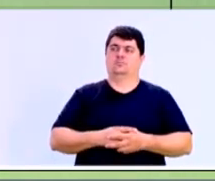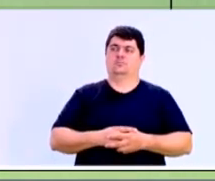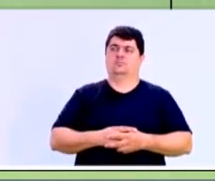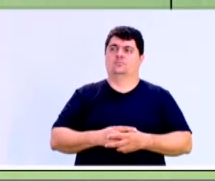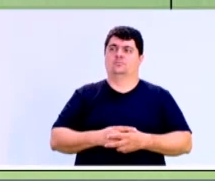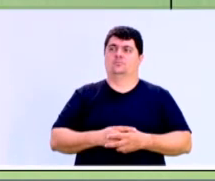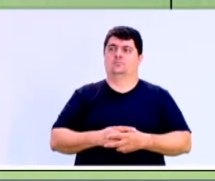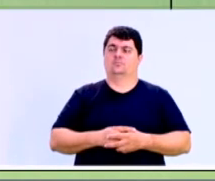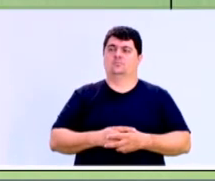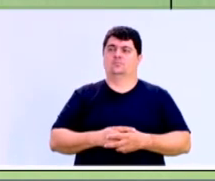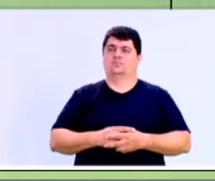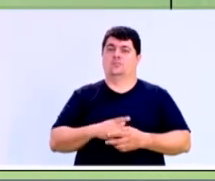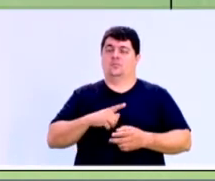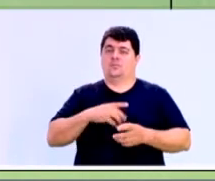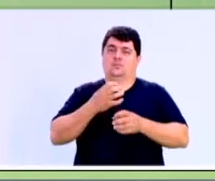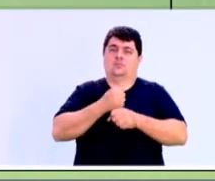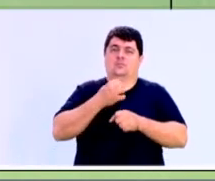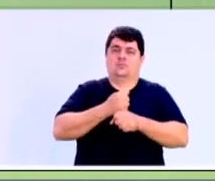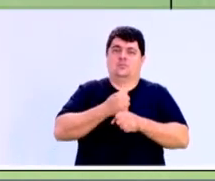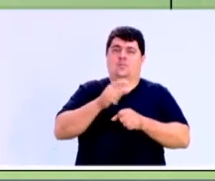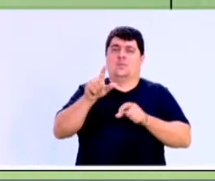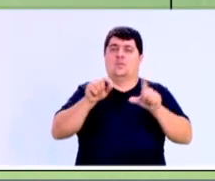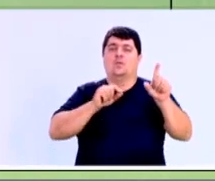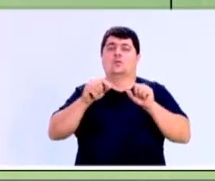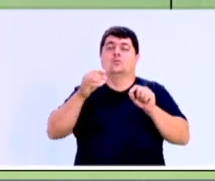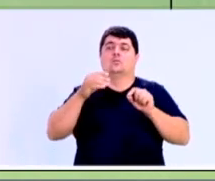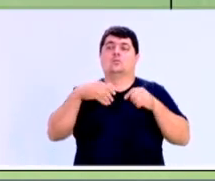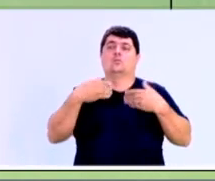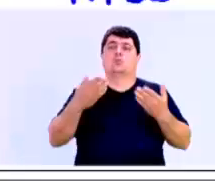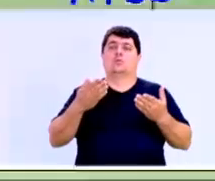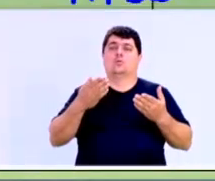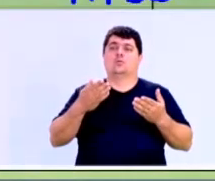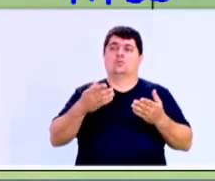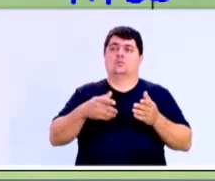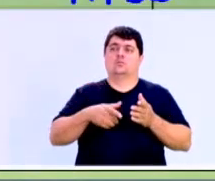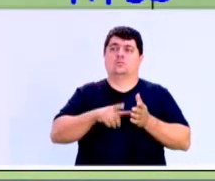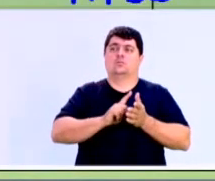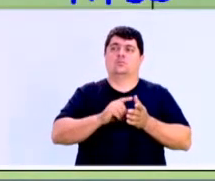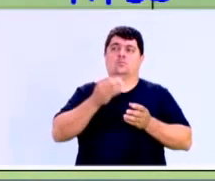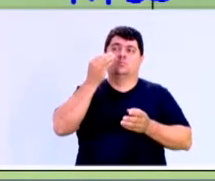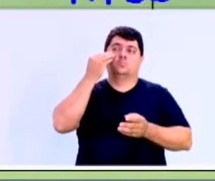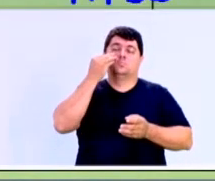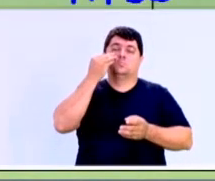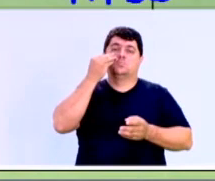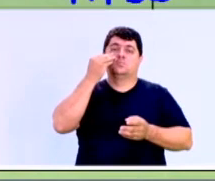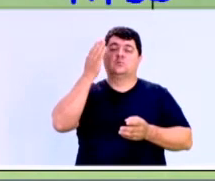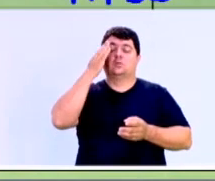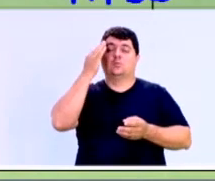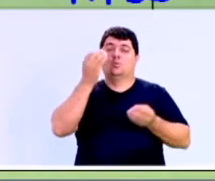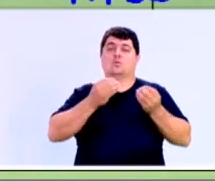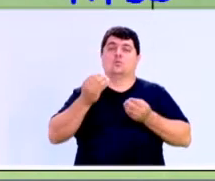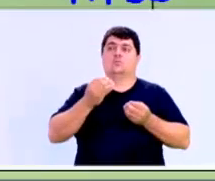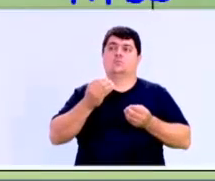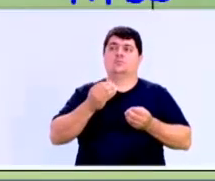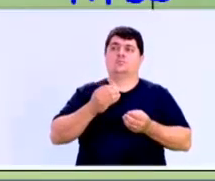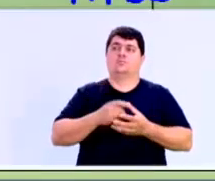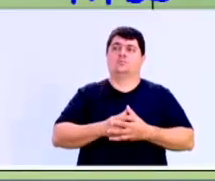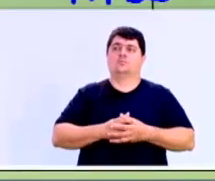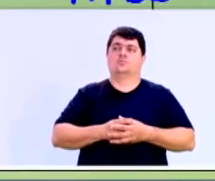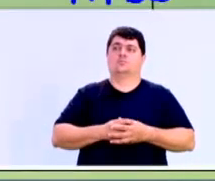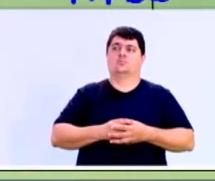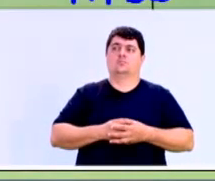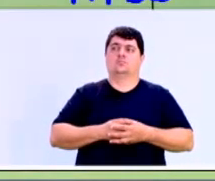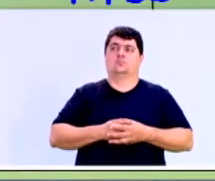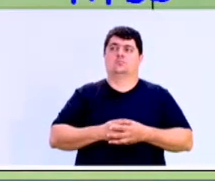33,67. Como eu quero, além dos cálculos, tomada de decisão, vamos para o slide anterior começar a fazer isso aqui. Prazo médio de rotação de